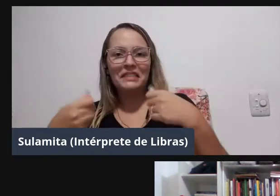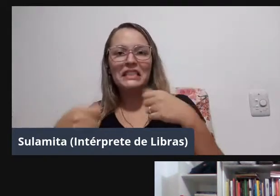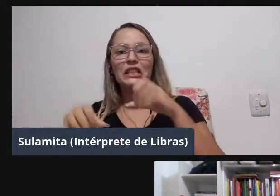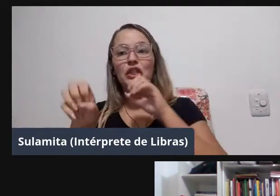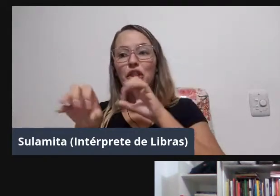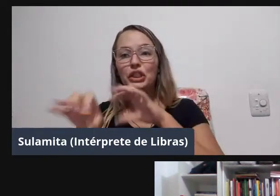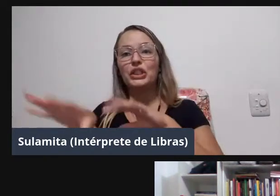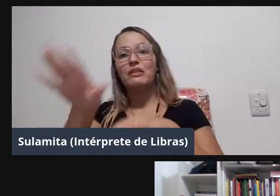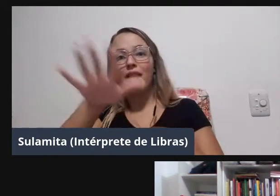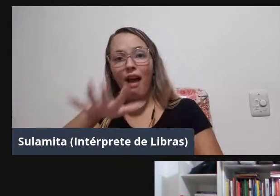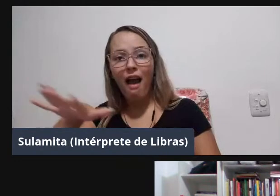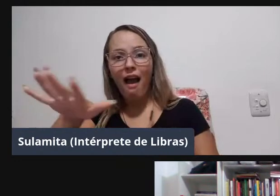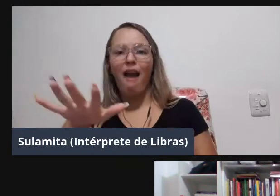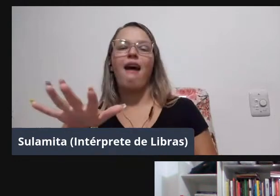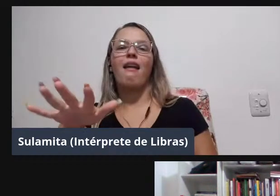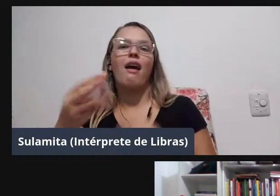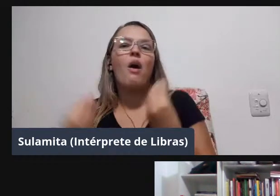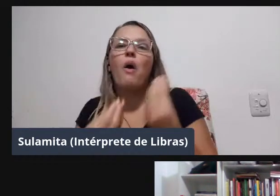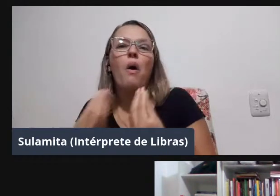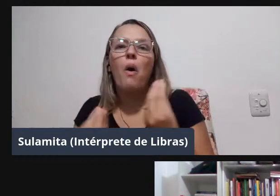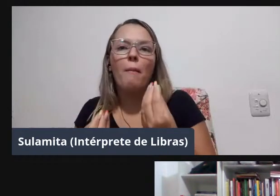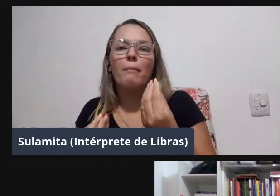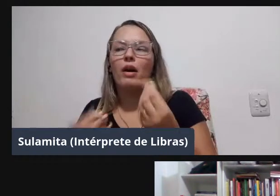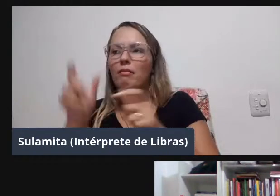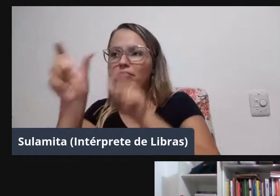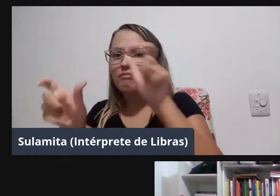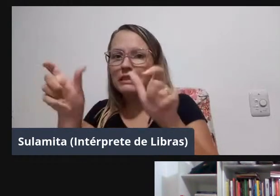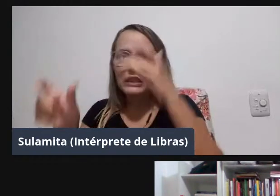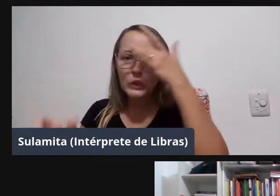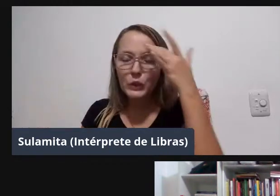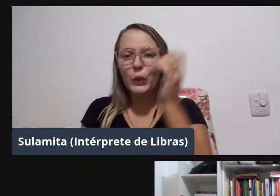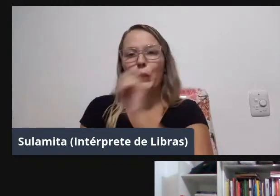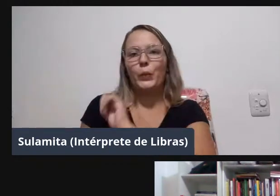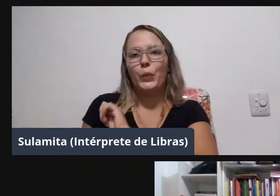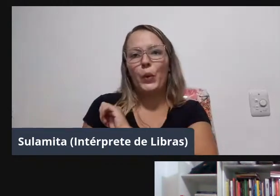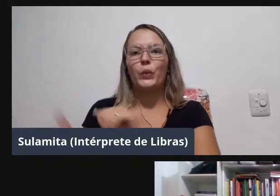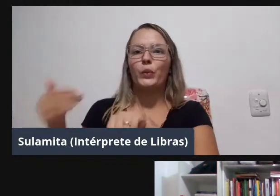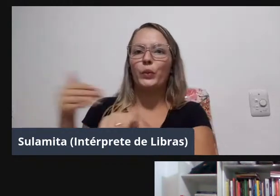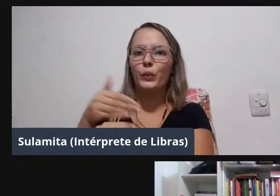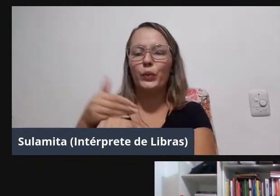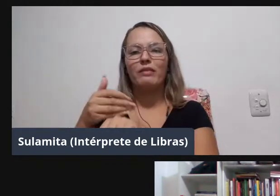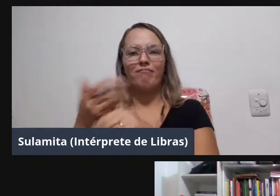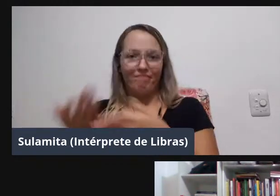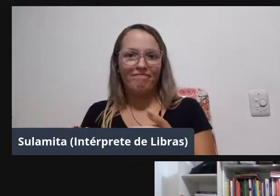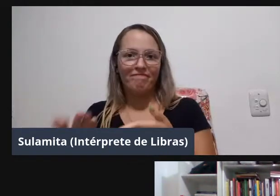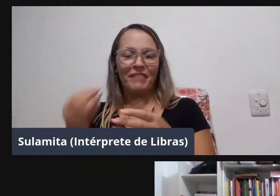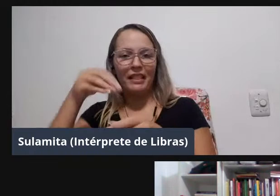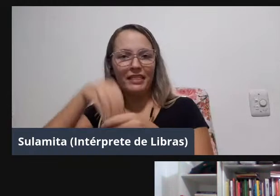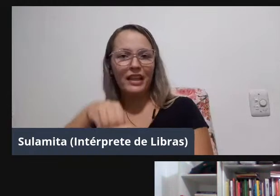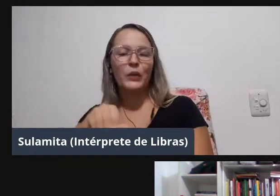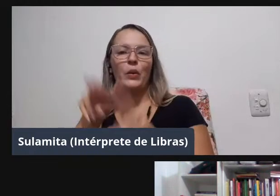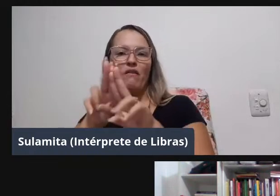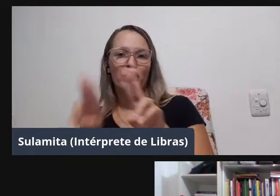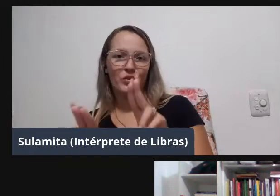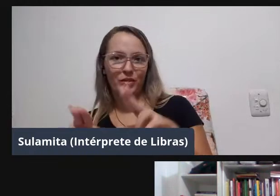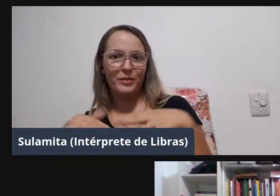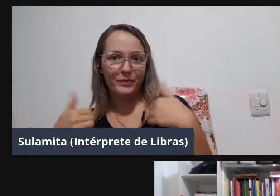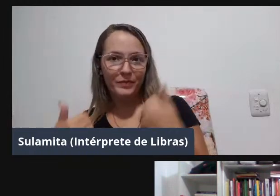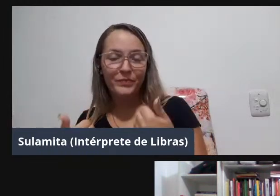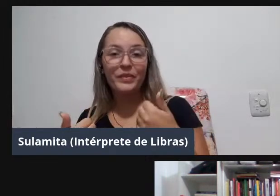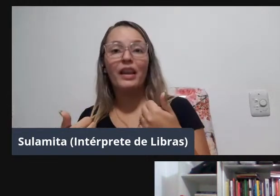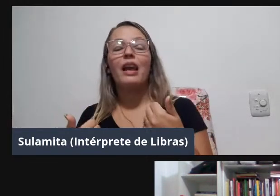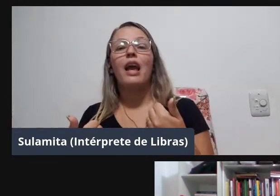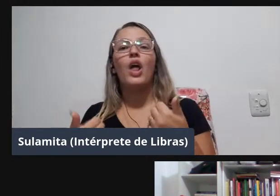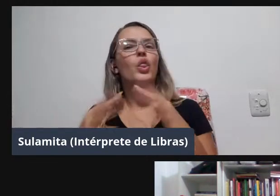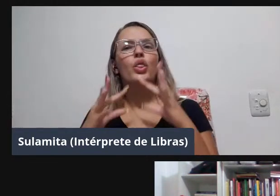os OSEAs estudantes de todas as linhas do programa de pós-graduação na UFRJ, desculpa. Então, todo mundo gosta